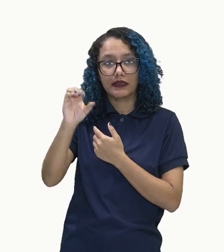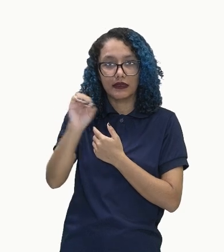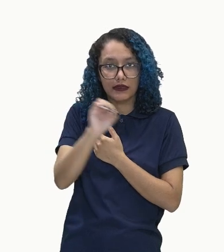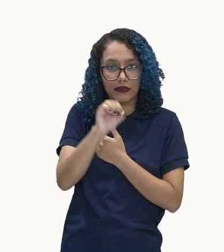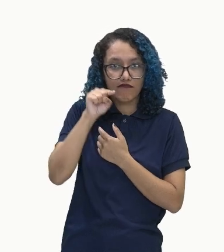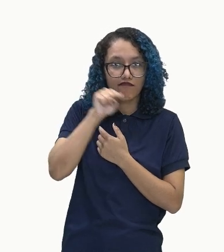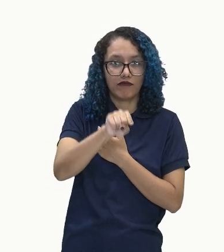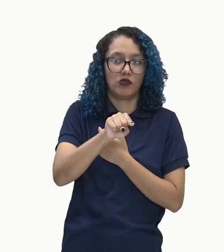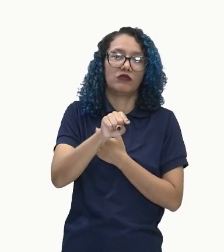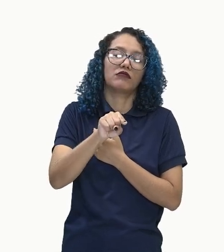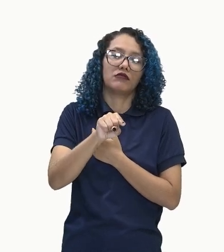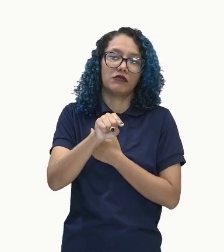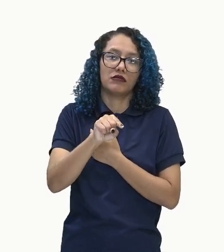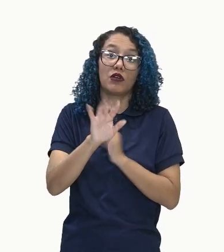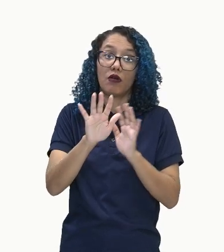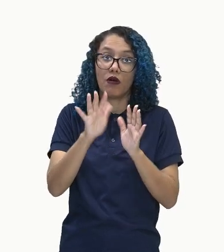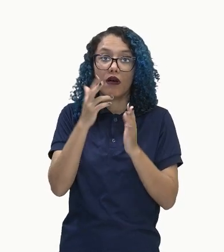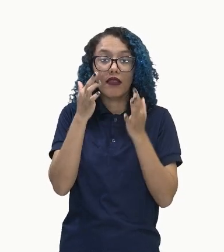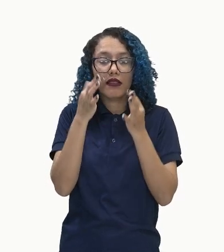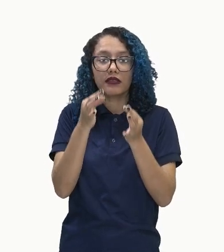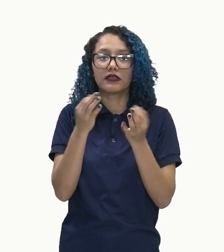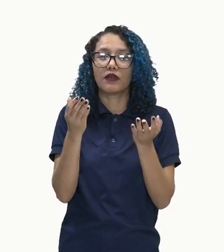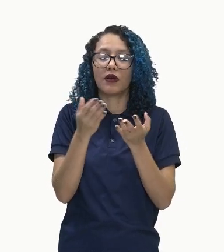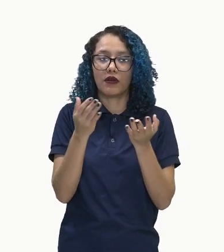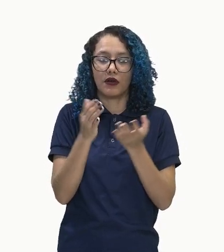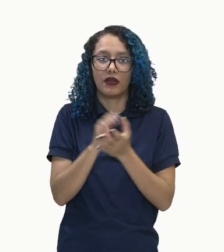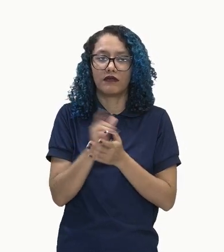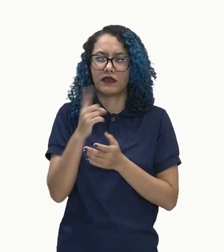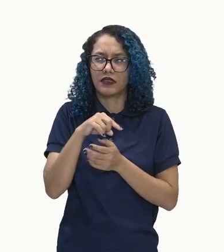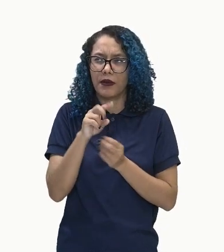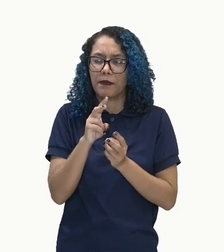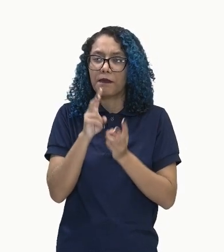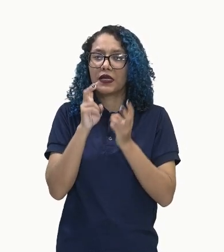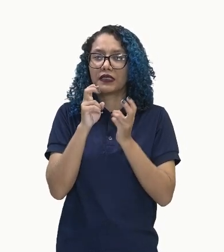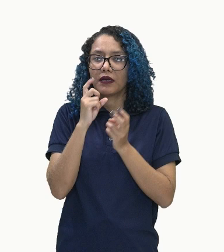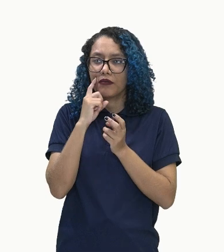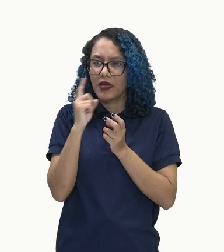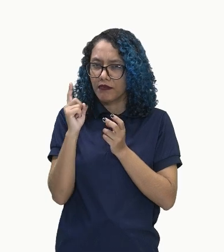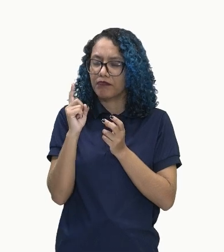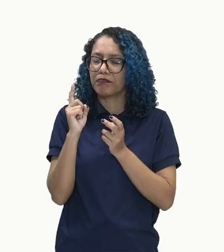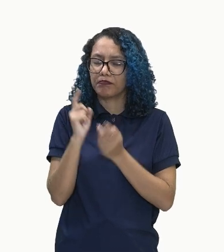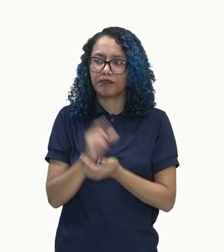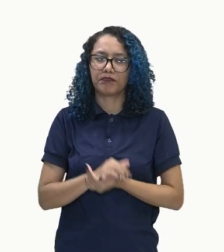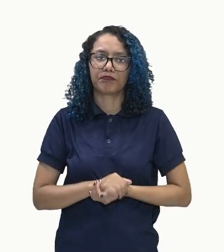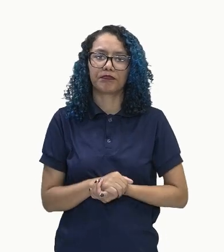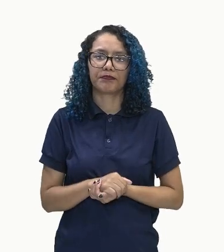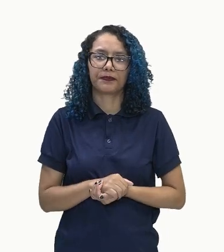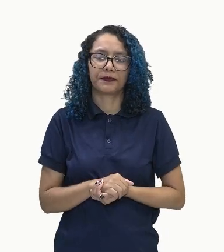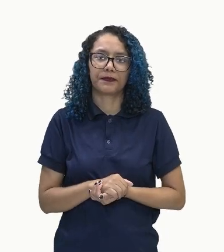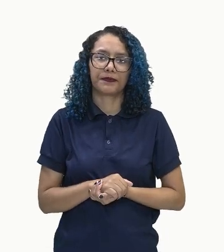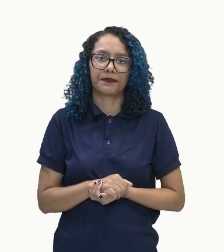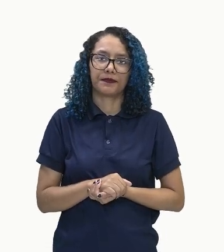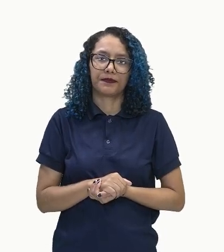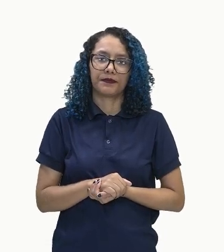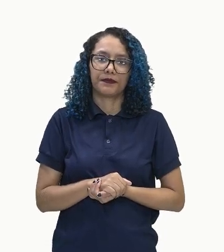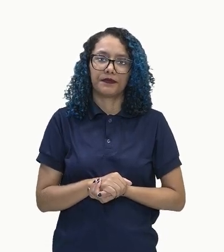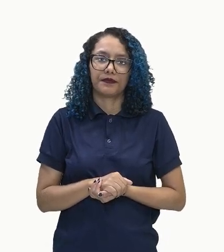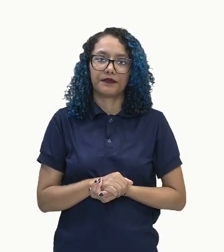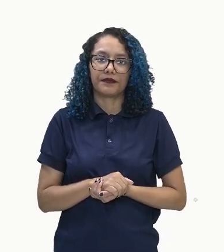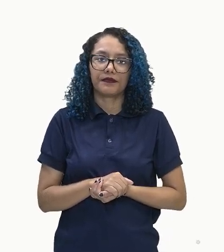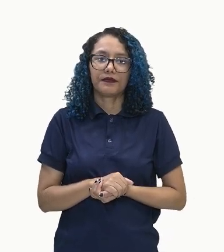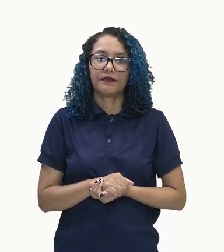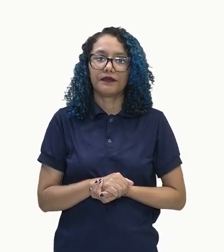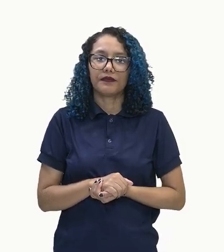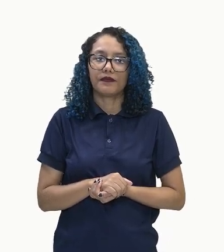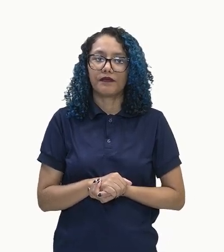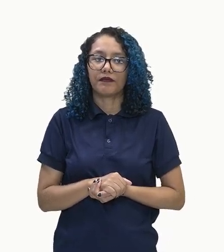chamar a atenção para algo muito legal que você vai perceber aí nessa cartela, certo? Você vai perceber, ó, que há